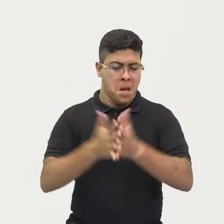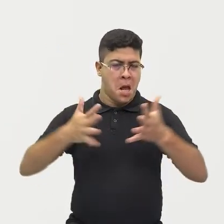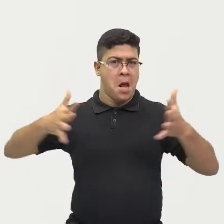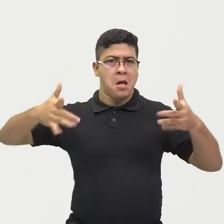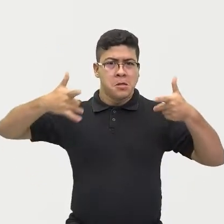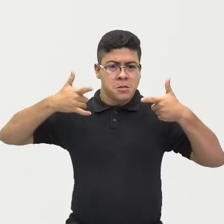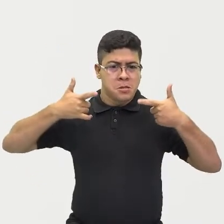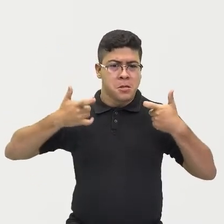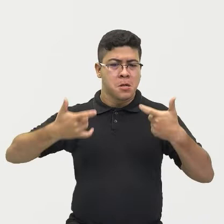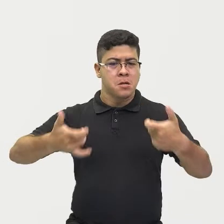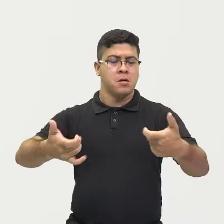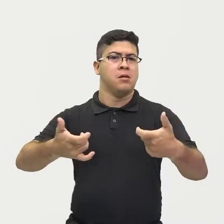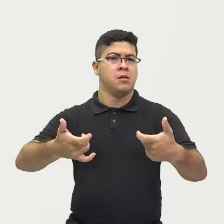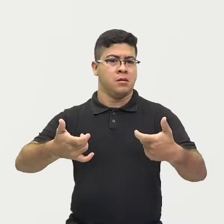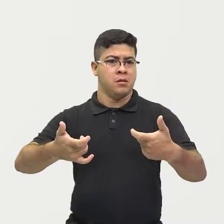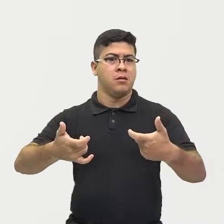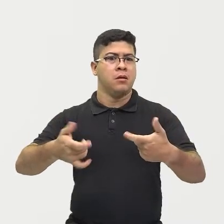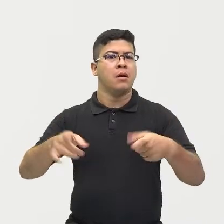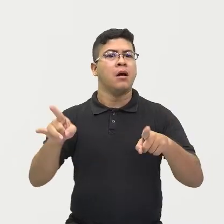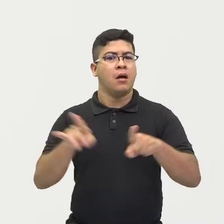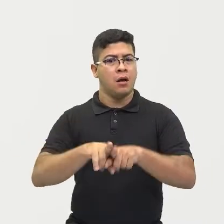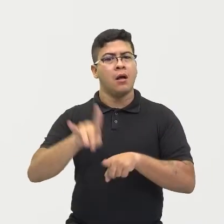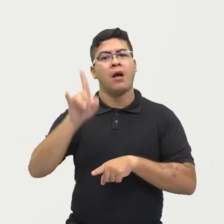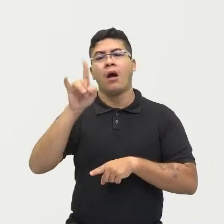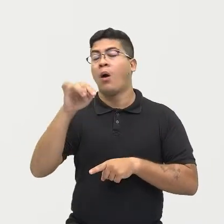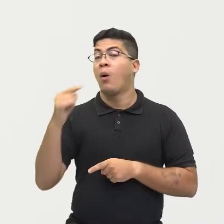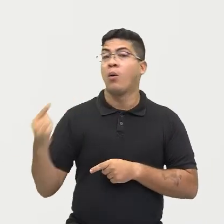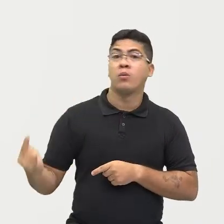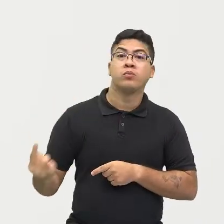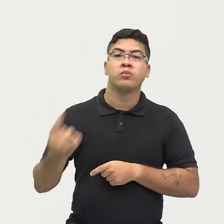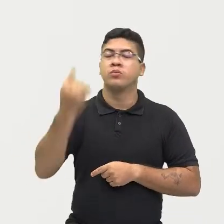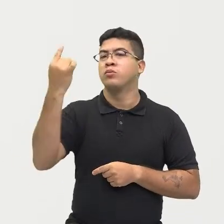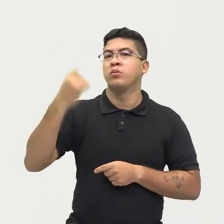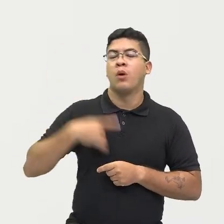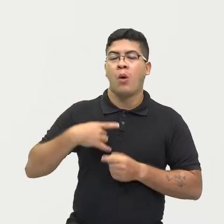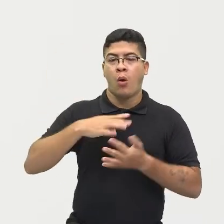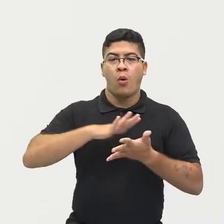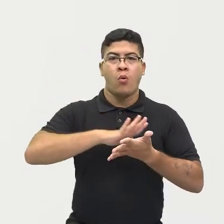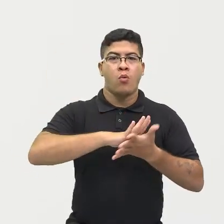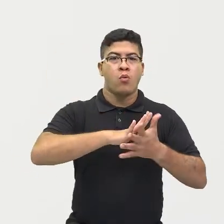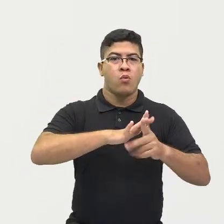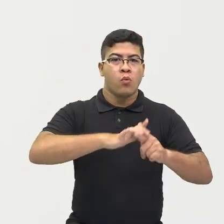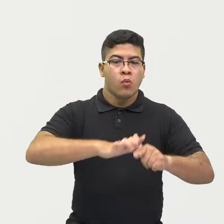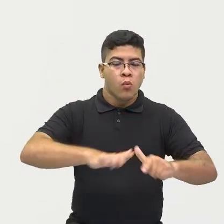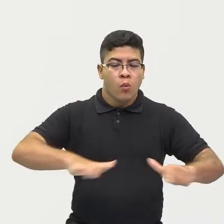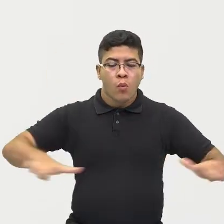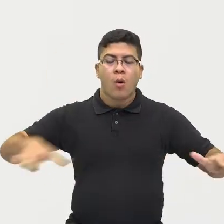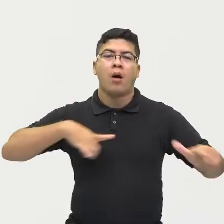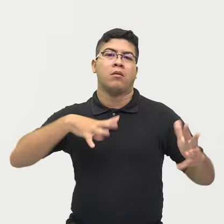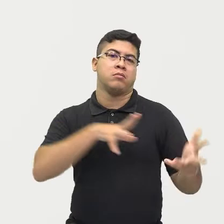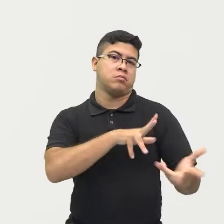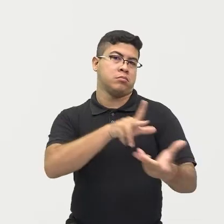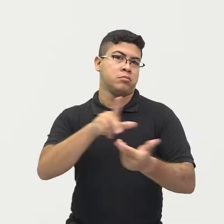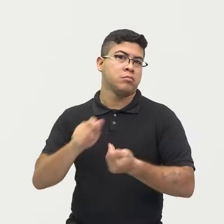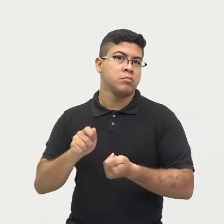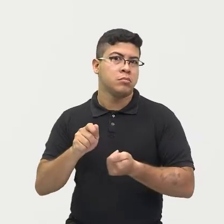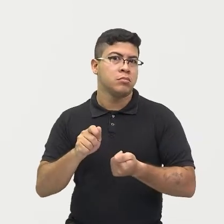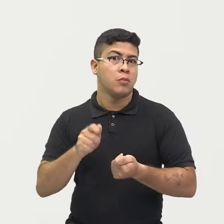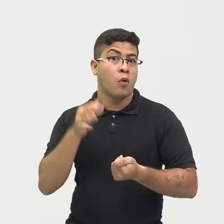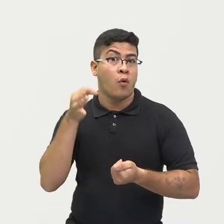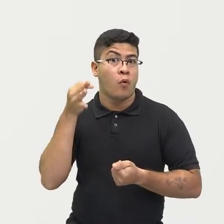guerra como uma única higiene do mundo, segundo o